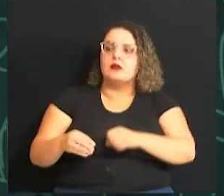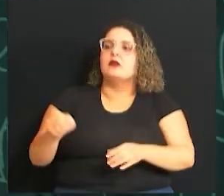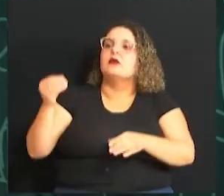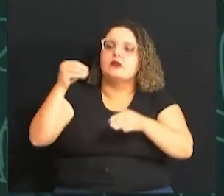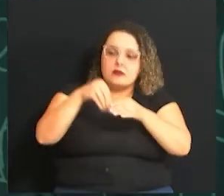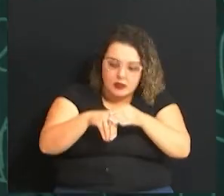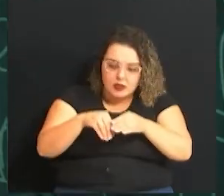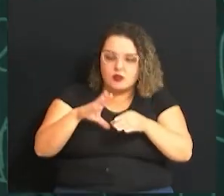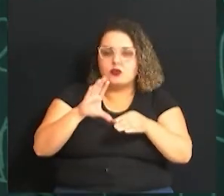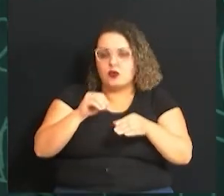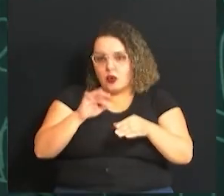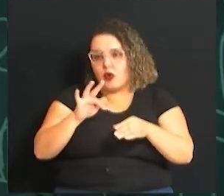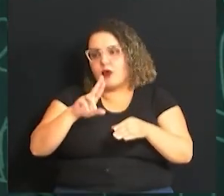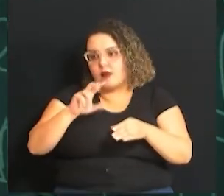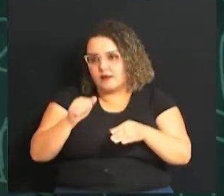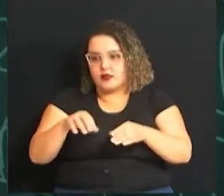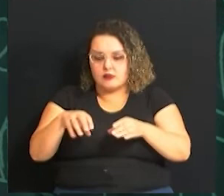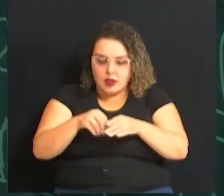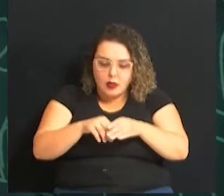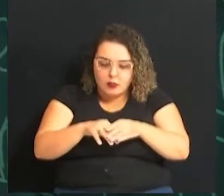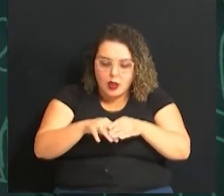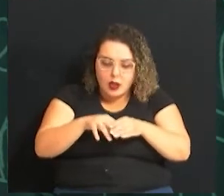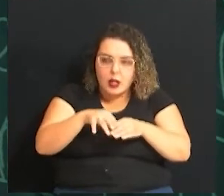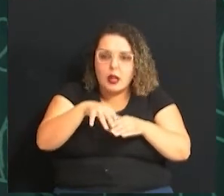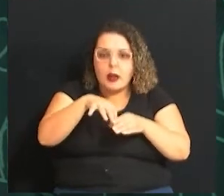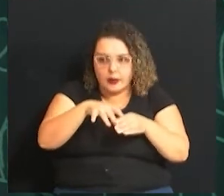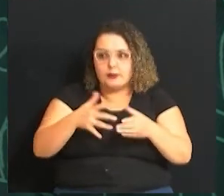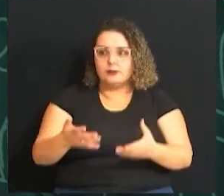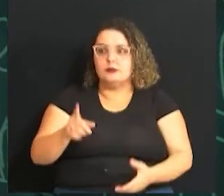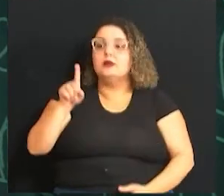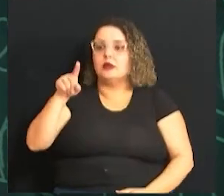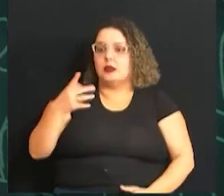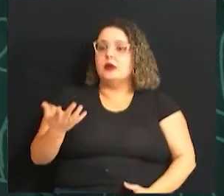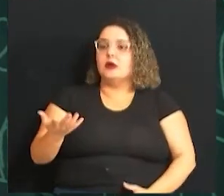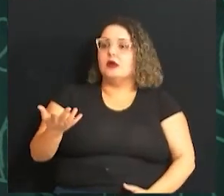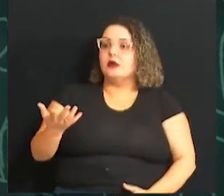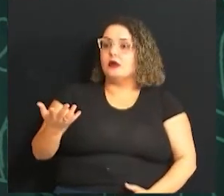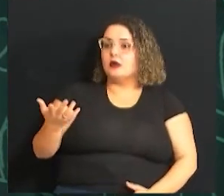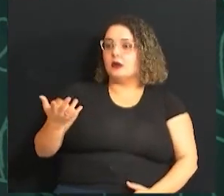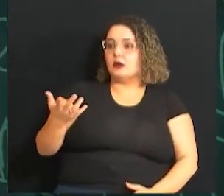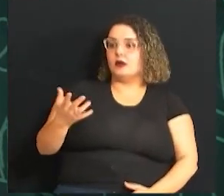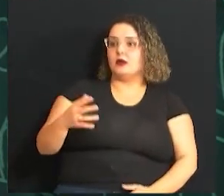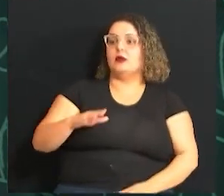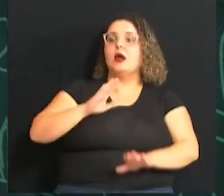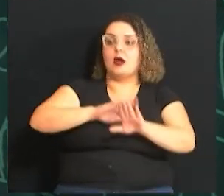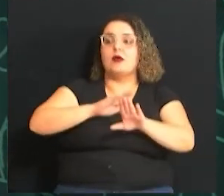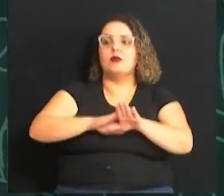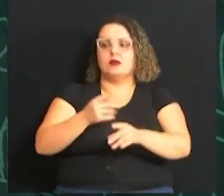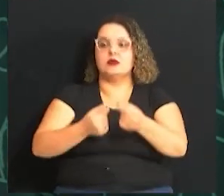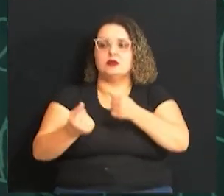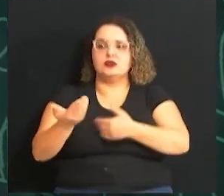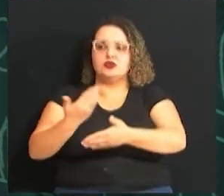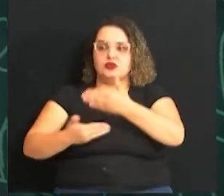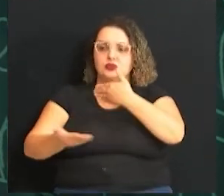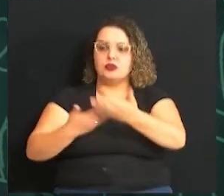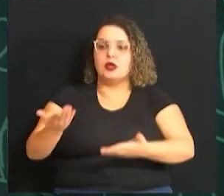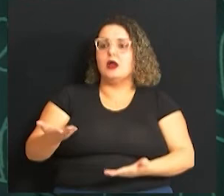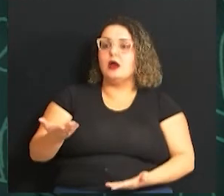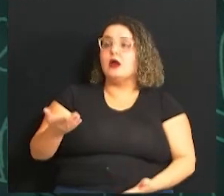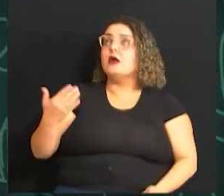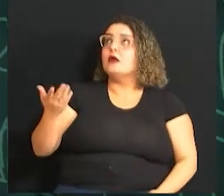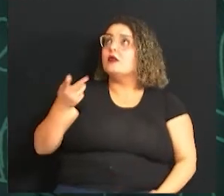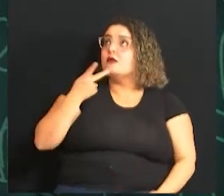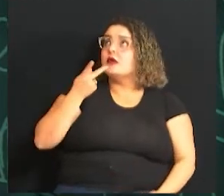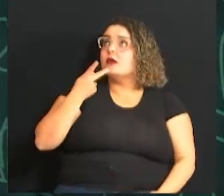vai coloca no cofrinho ali, e vai juntando o dinheirinho dela. Vai assim, exercitar a função do dinheiro, de